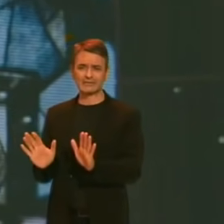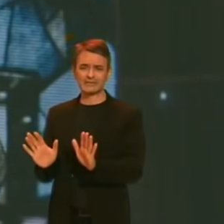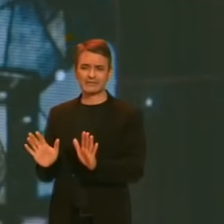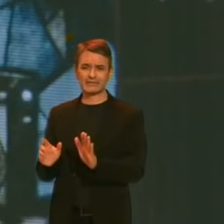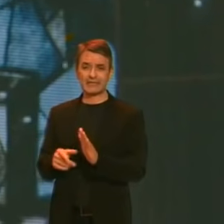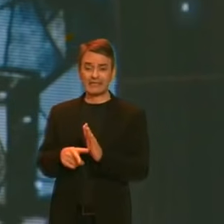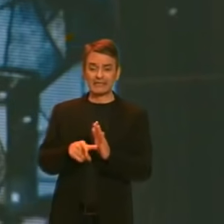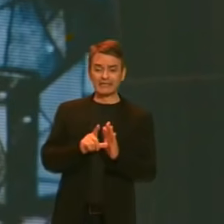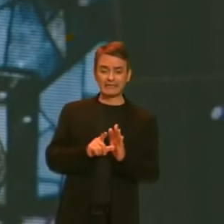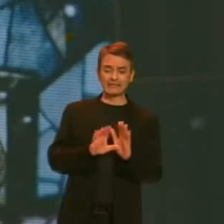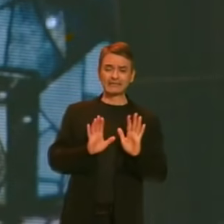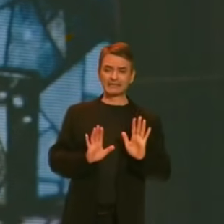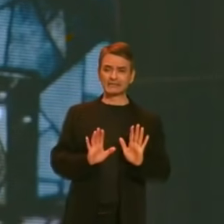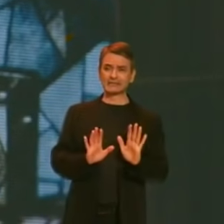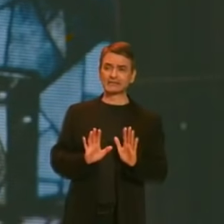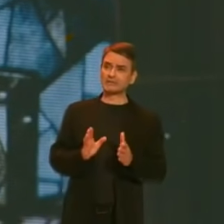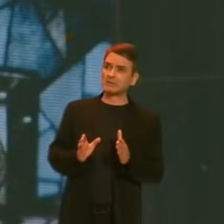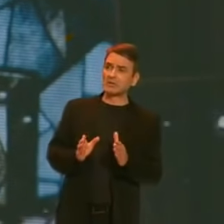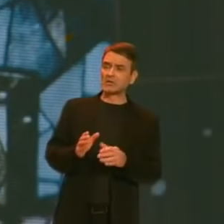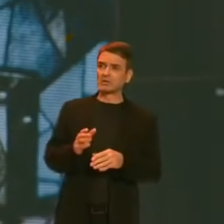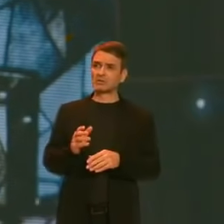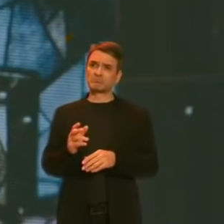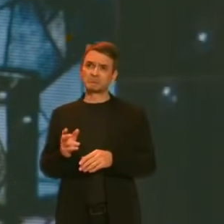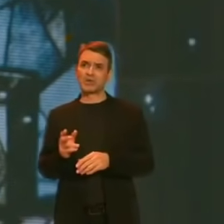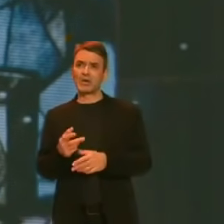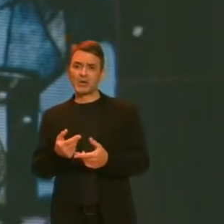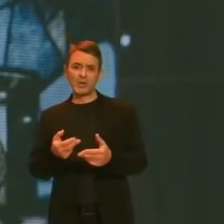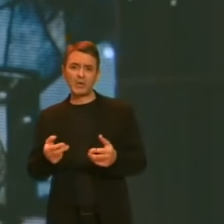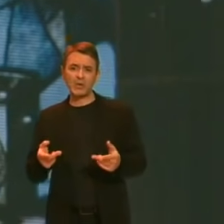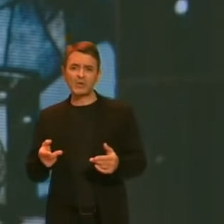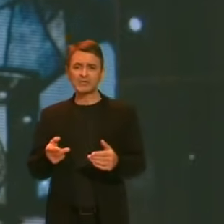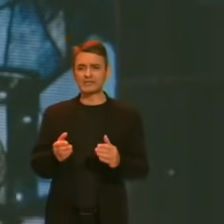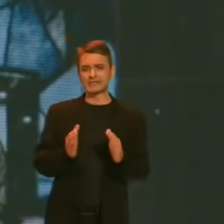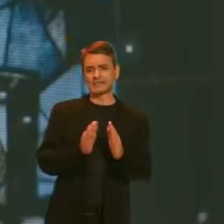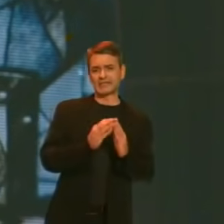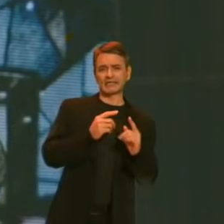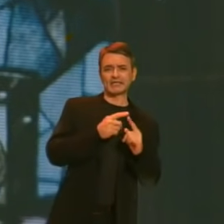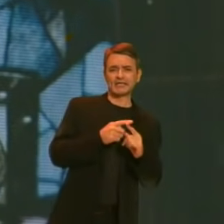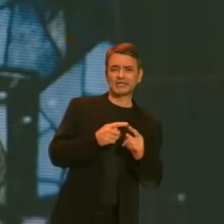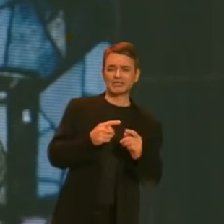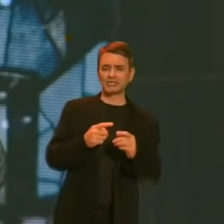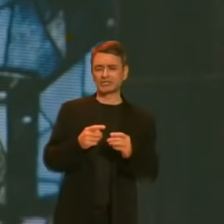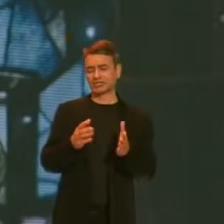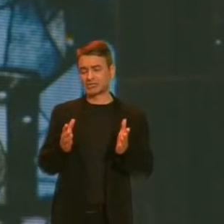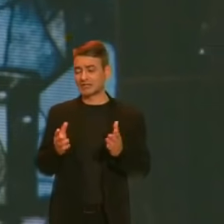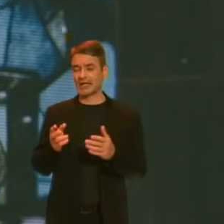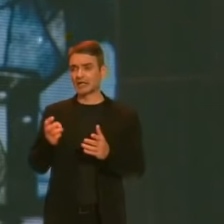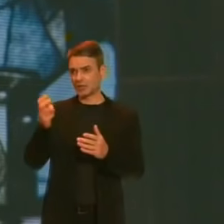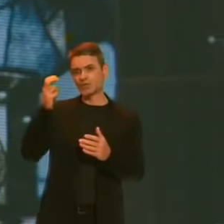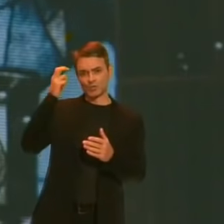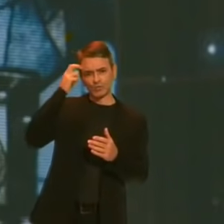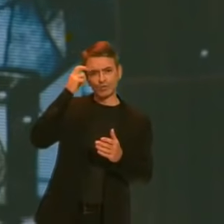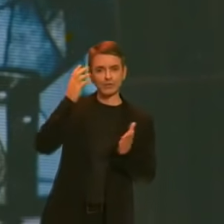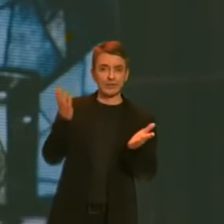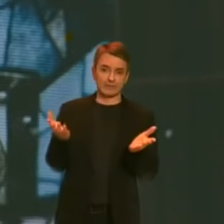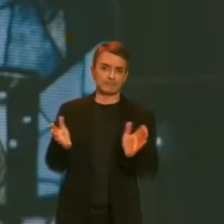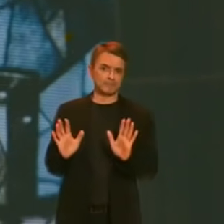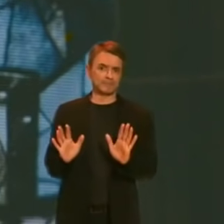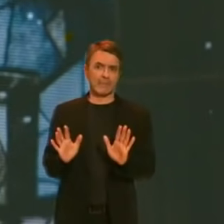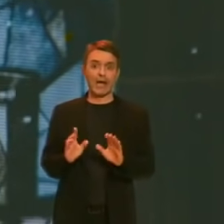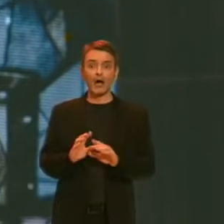produção sacra era vista também como cultura, hoje, se você olhar qualquer produção sacra, ela